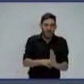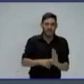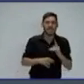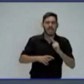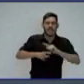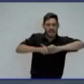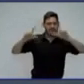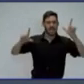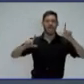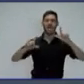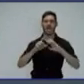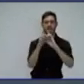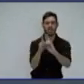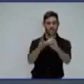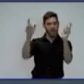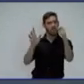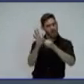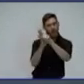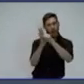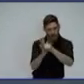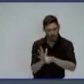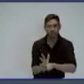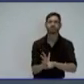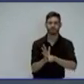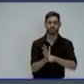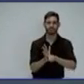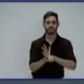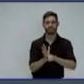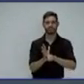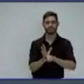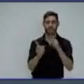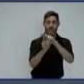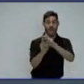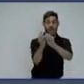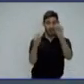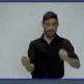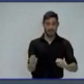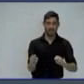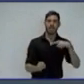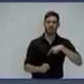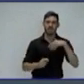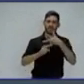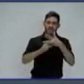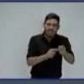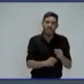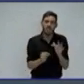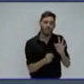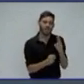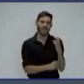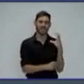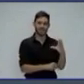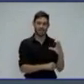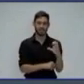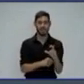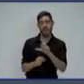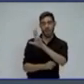limpas, democráticas e auditáveis. E por esse sistema foram eleitos Fernando Henrique Cardoso,